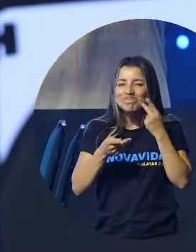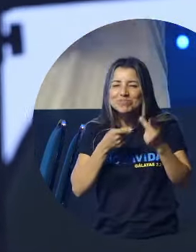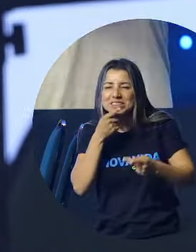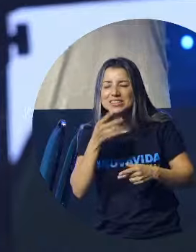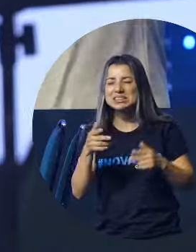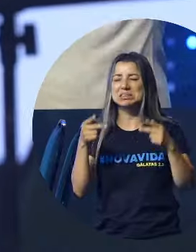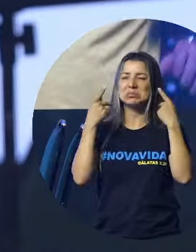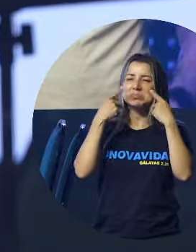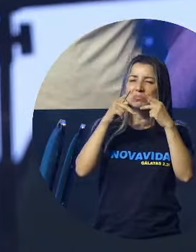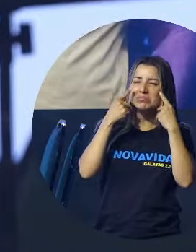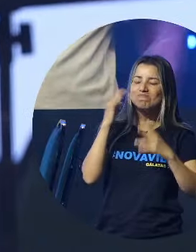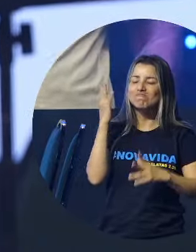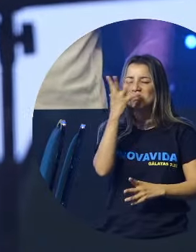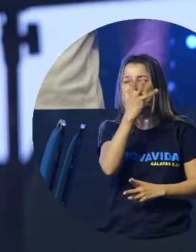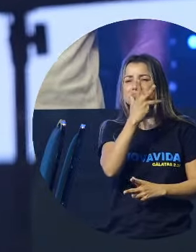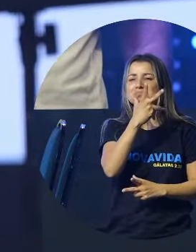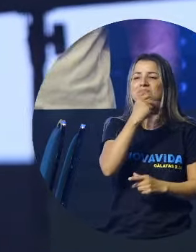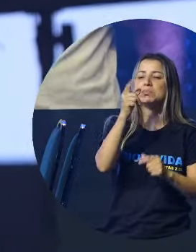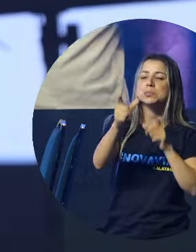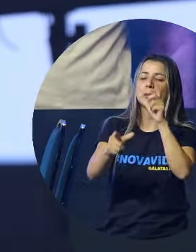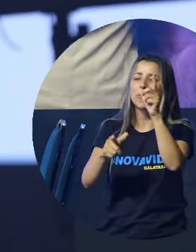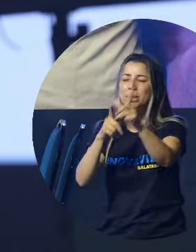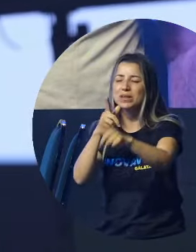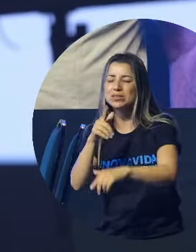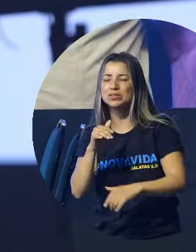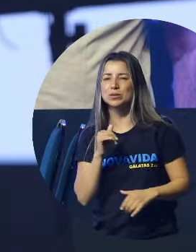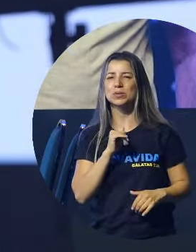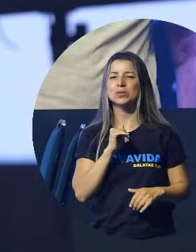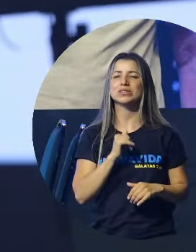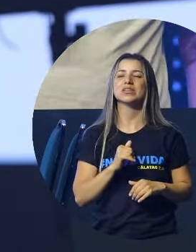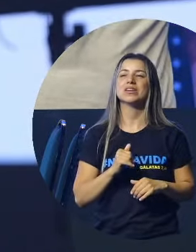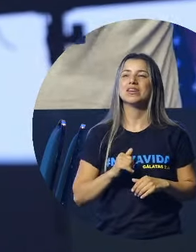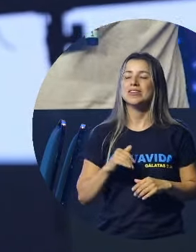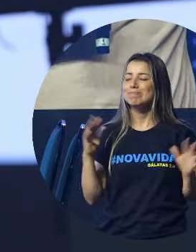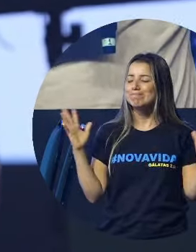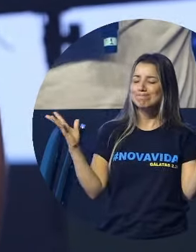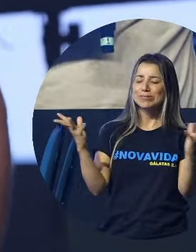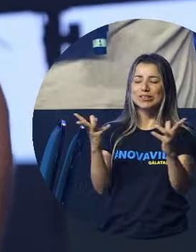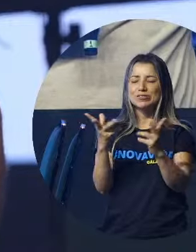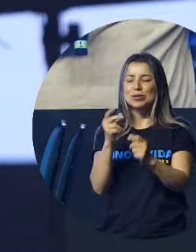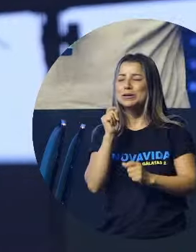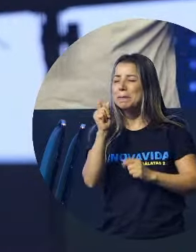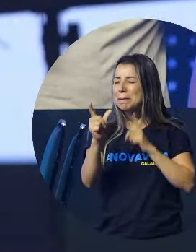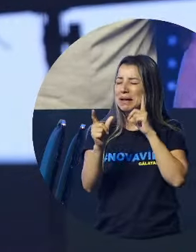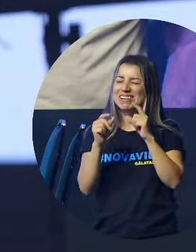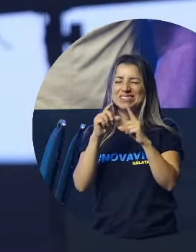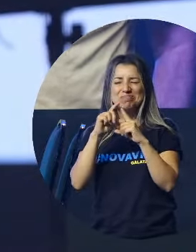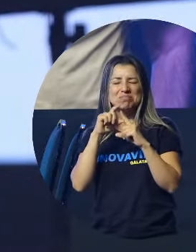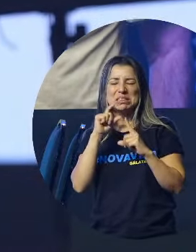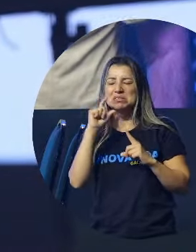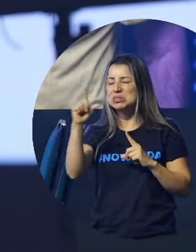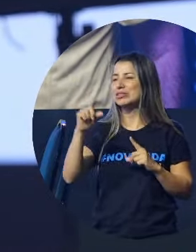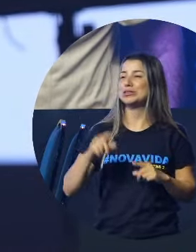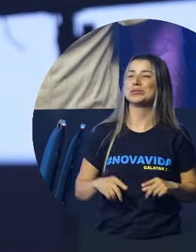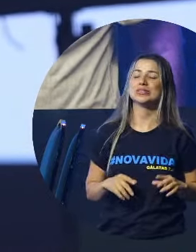Temos tido pessoas ministrando nas nossas vidas de forma tão maravilhosa. Coisa de Deus tem acontecido nesses dias aqui,